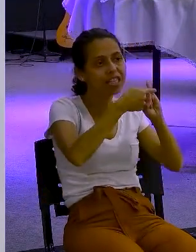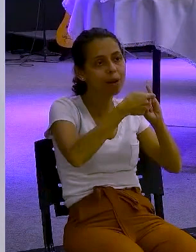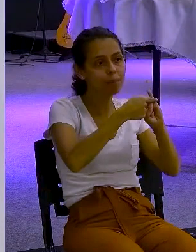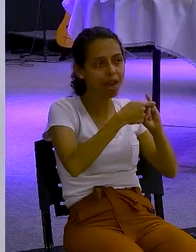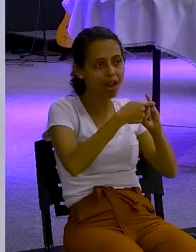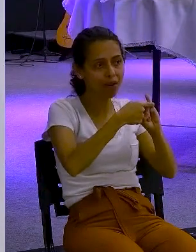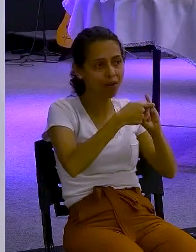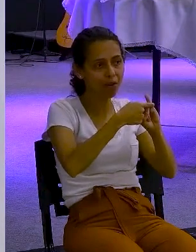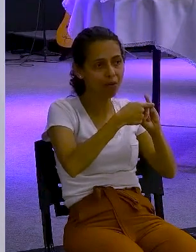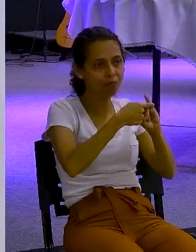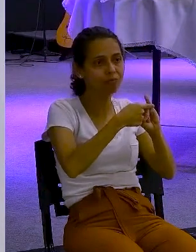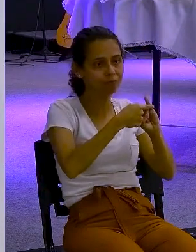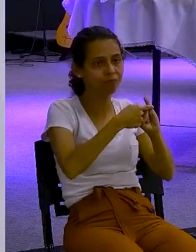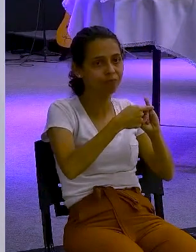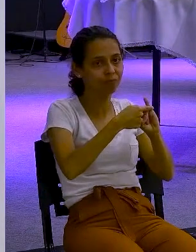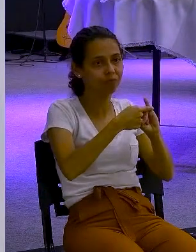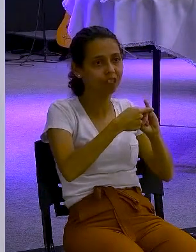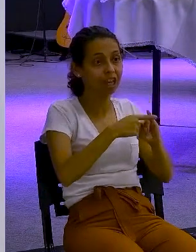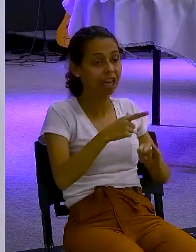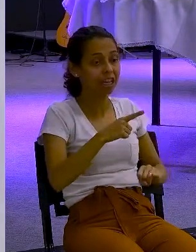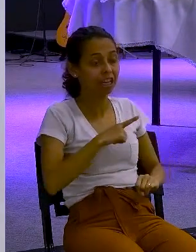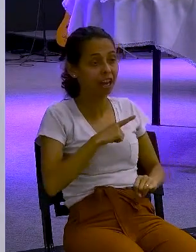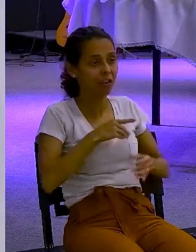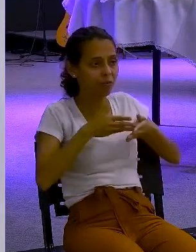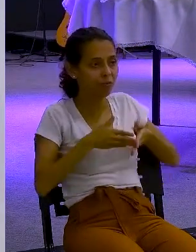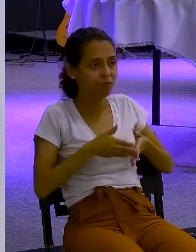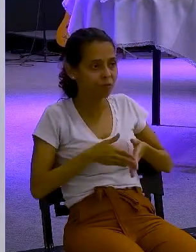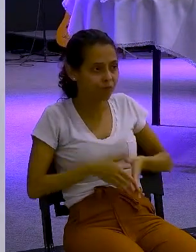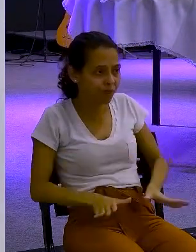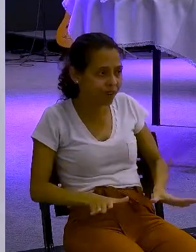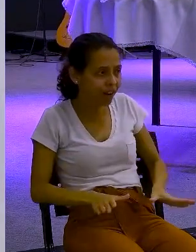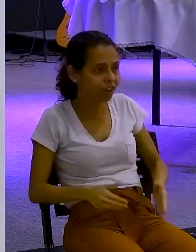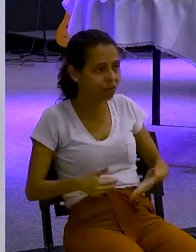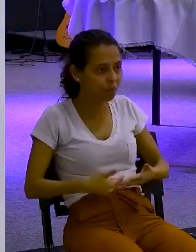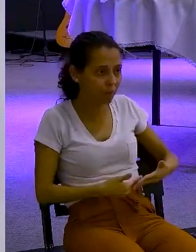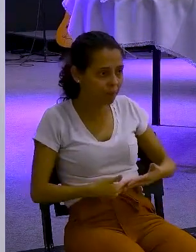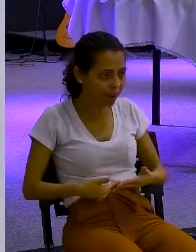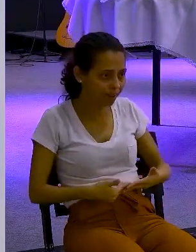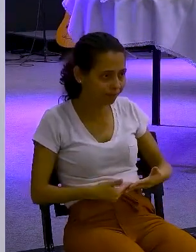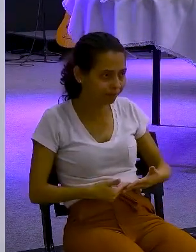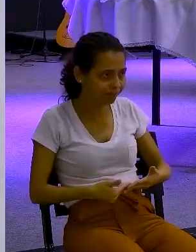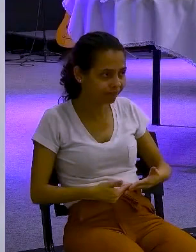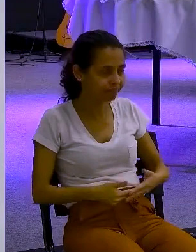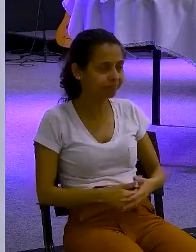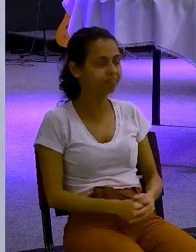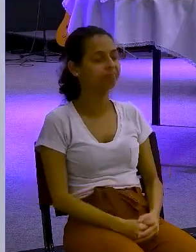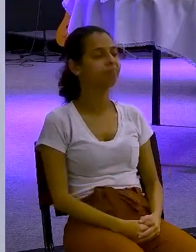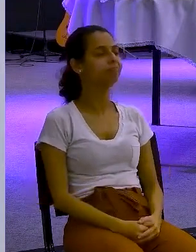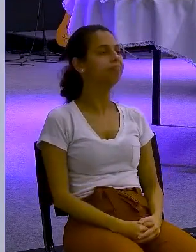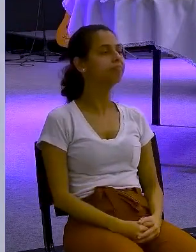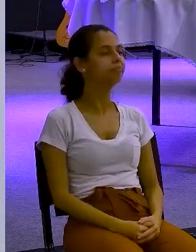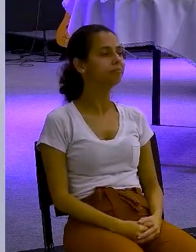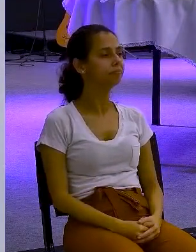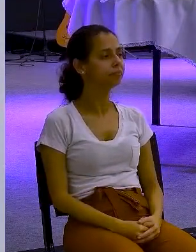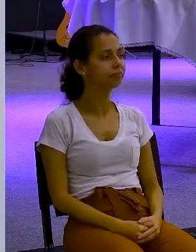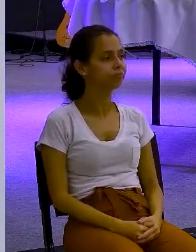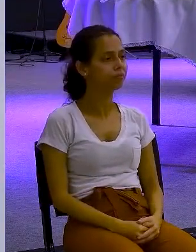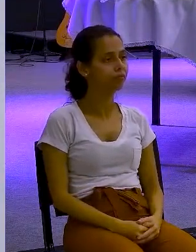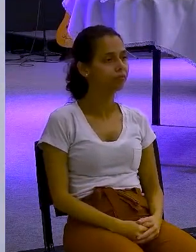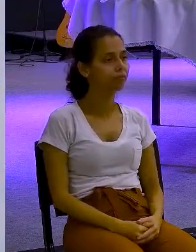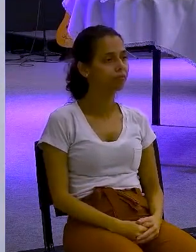mês para aquela que dizia ser estéril, porque para Deus não haverá impossíveis em todas as suas